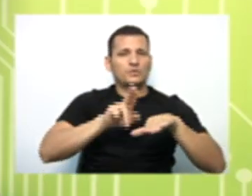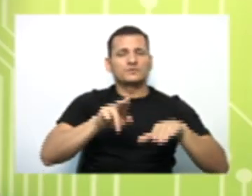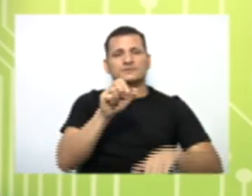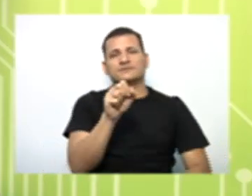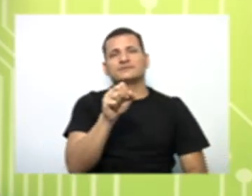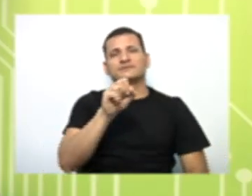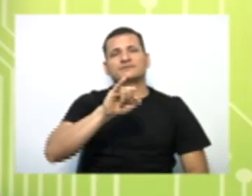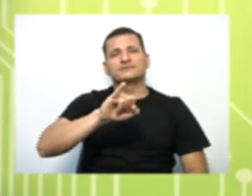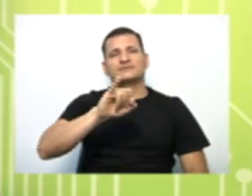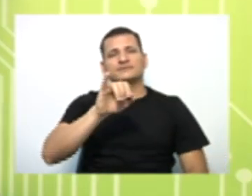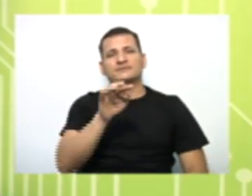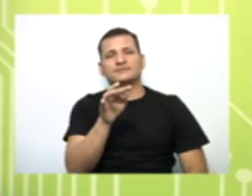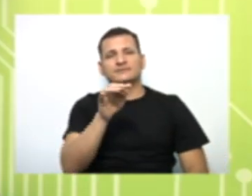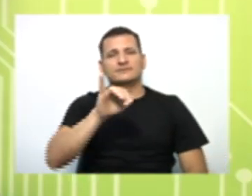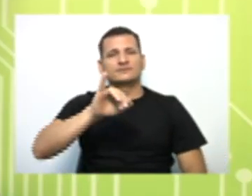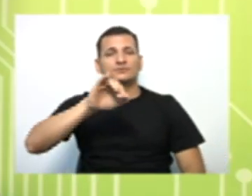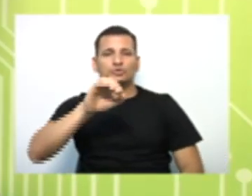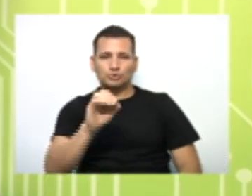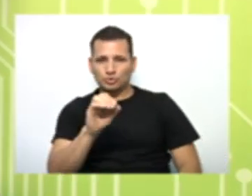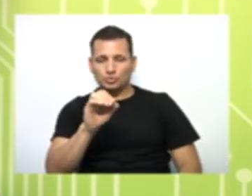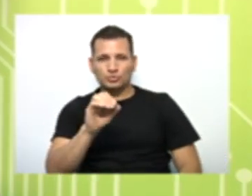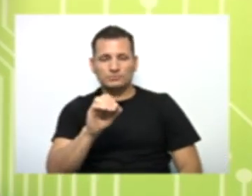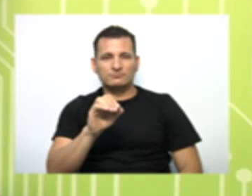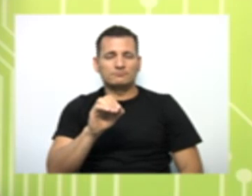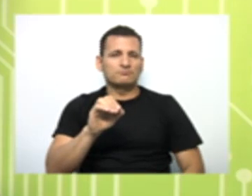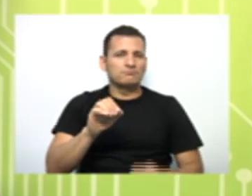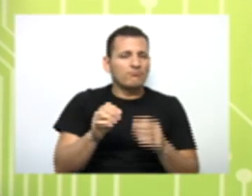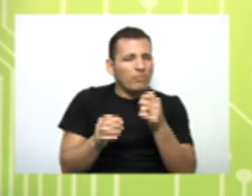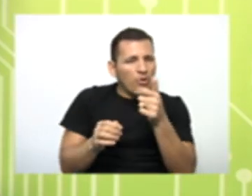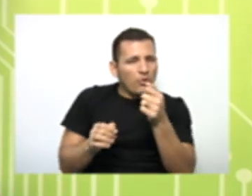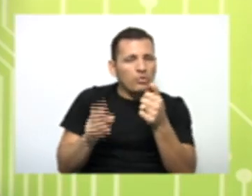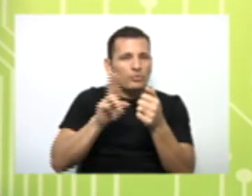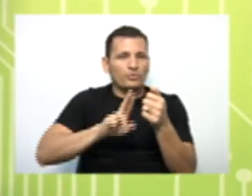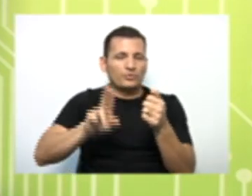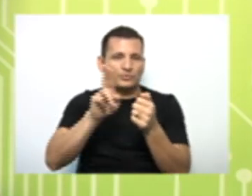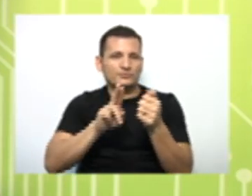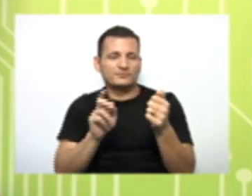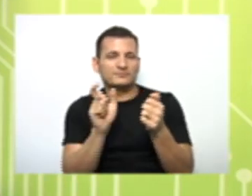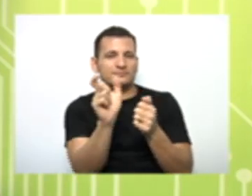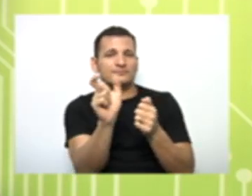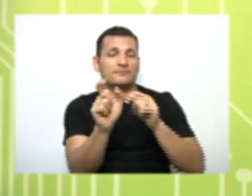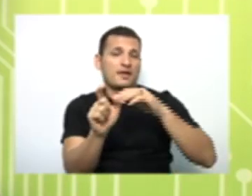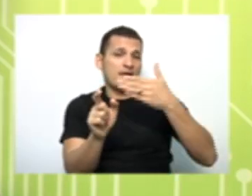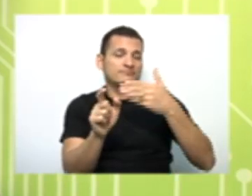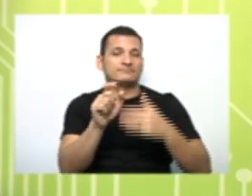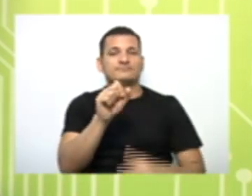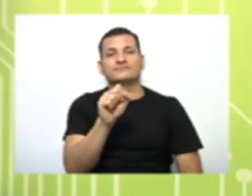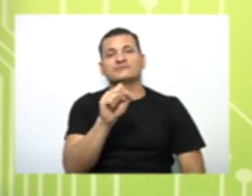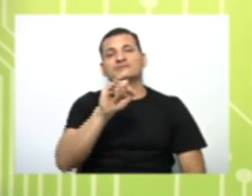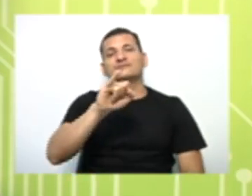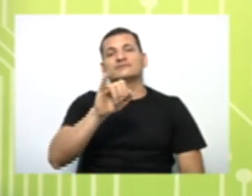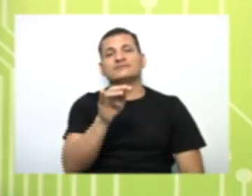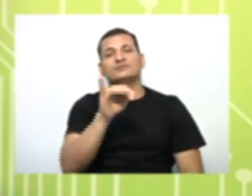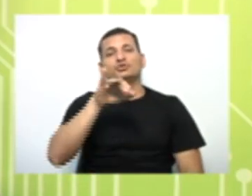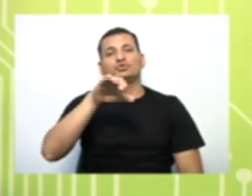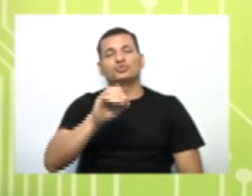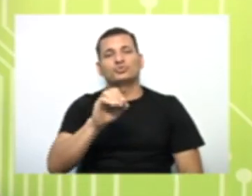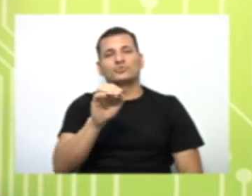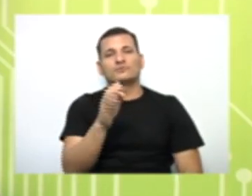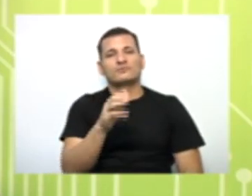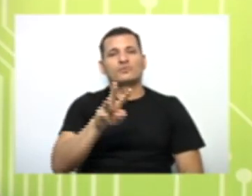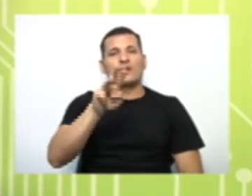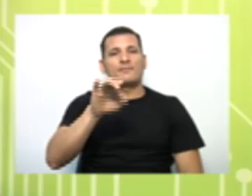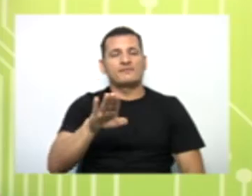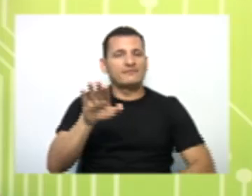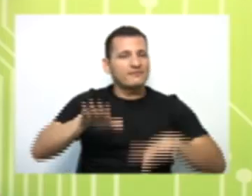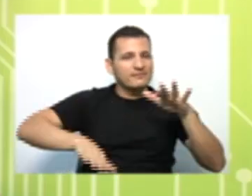que poucas vezes são utilizados, mas ainda utilizam, sítio web. Aí, às vezes, a pessoa ri da cara,